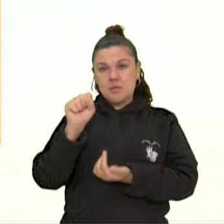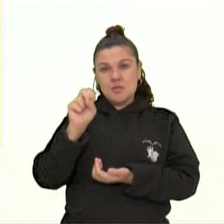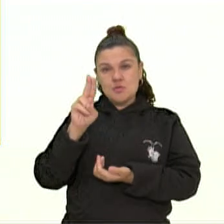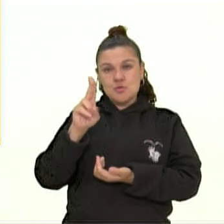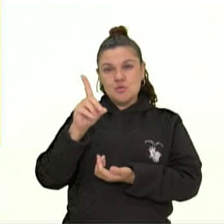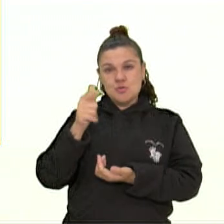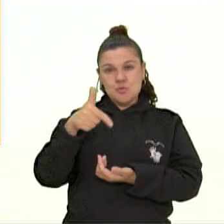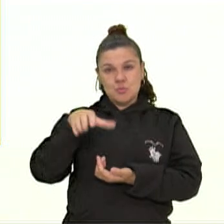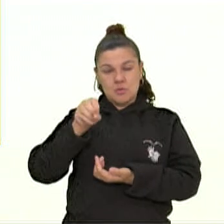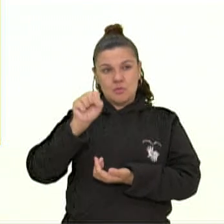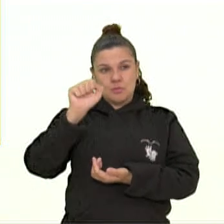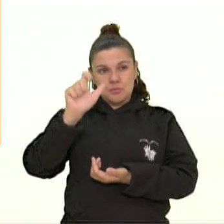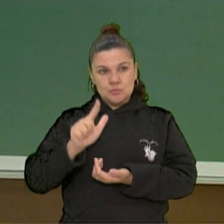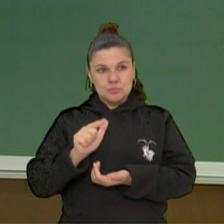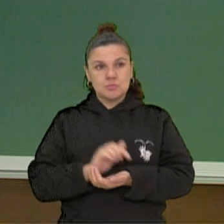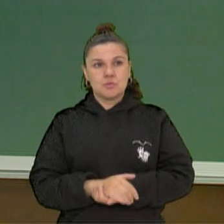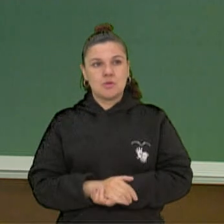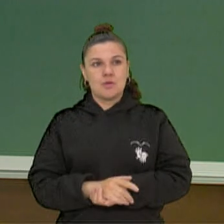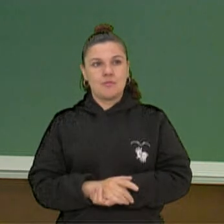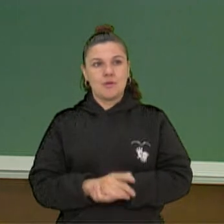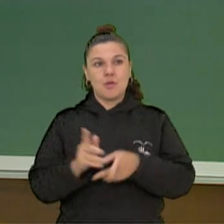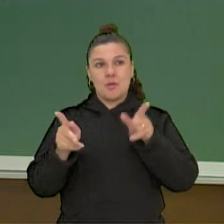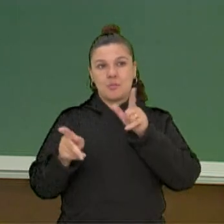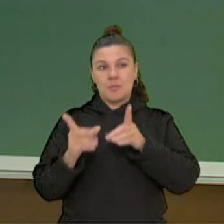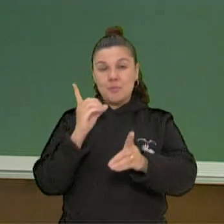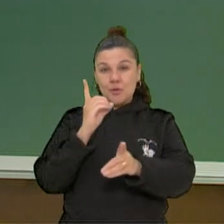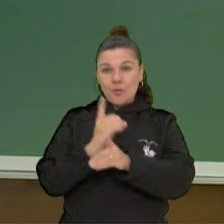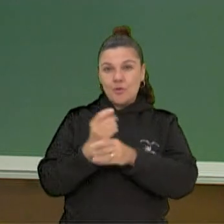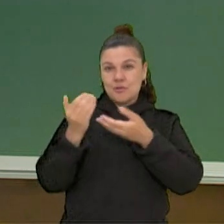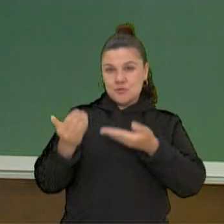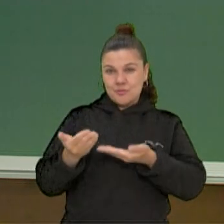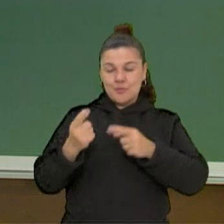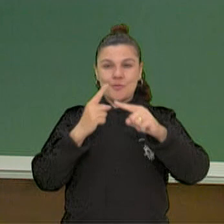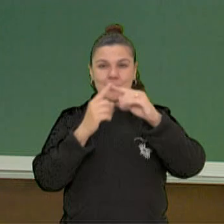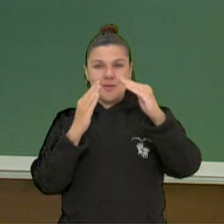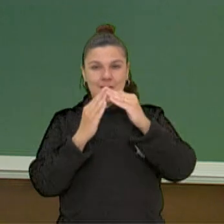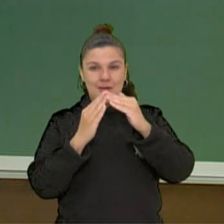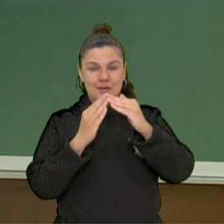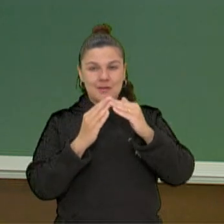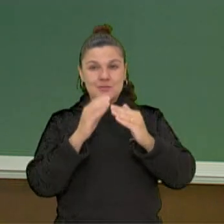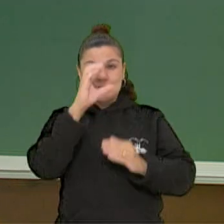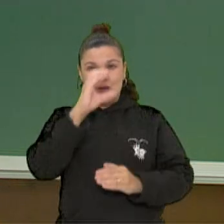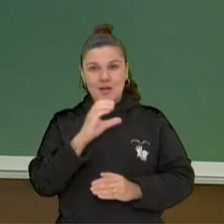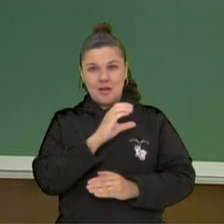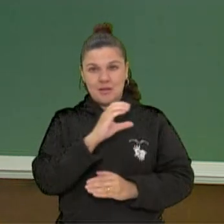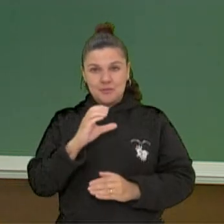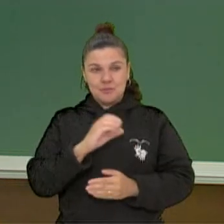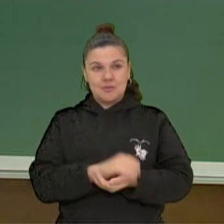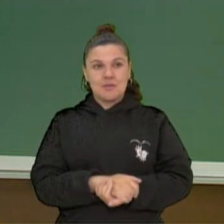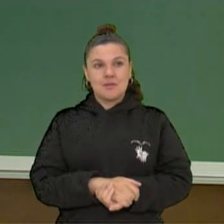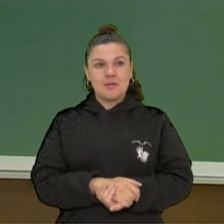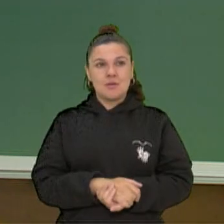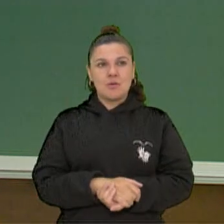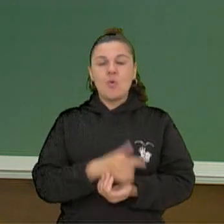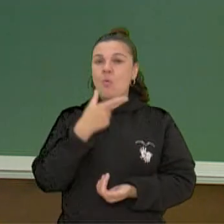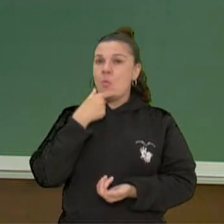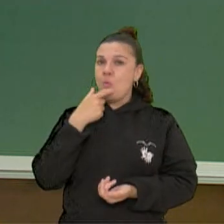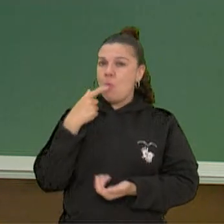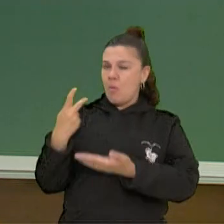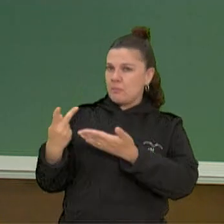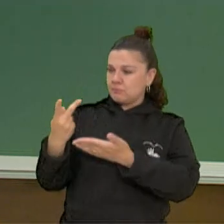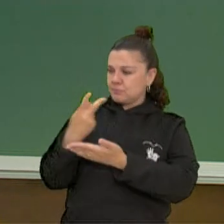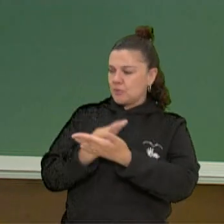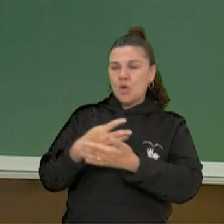desse encontro mundial da juventude, né, que acontece da Igreja Católica. E um designer gráfico conheceu